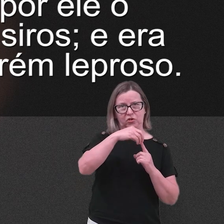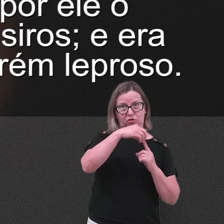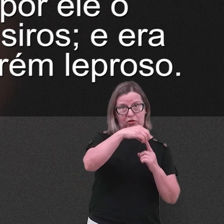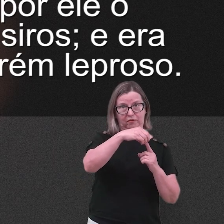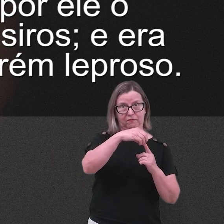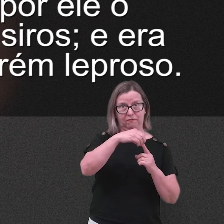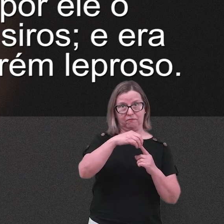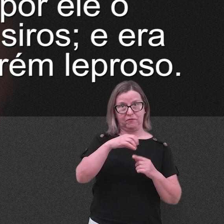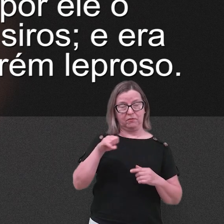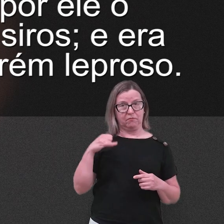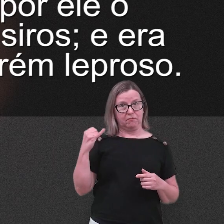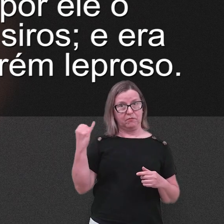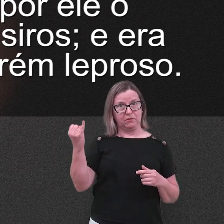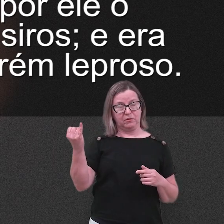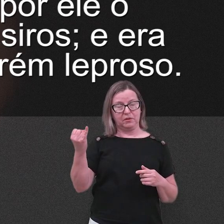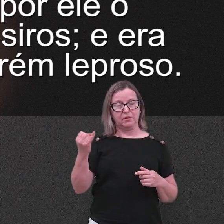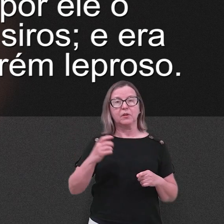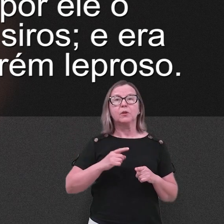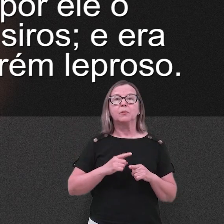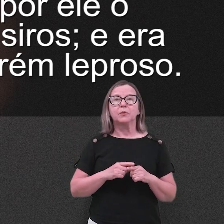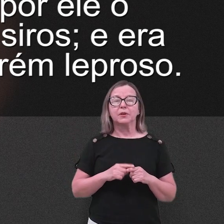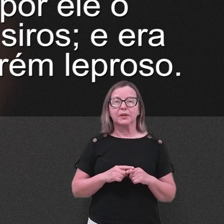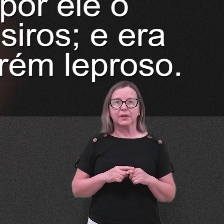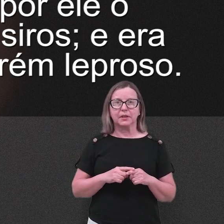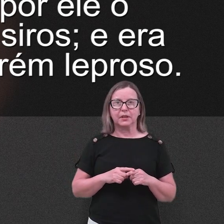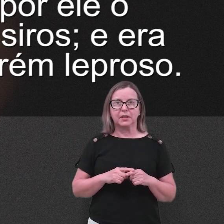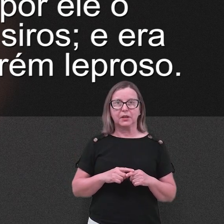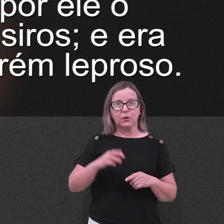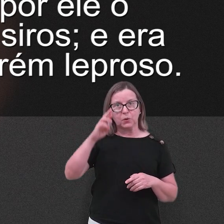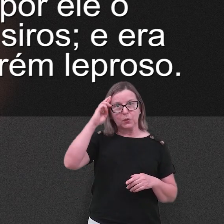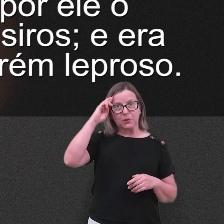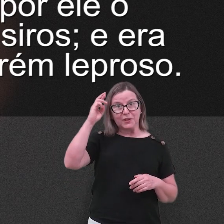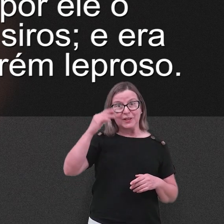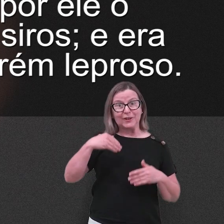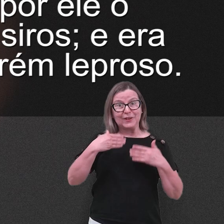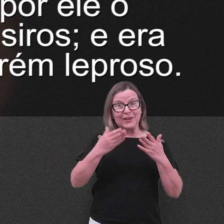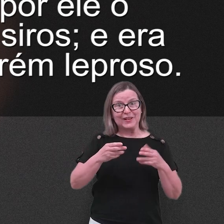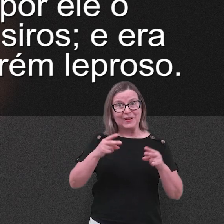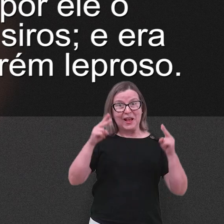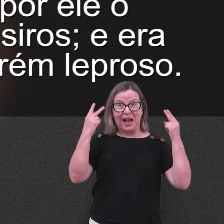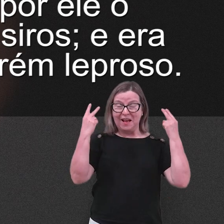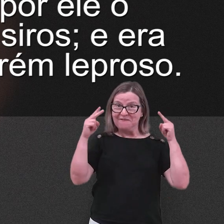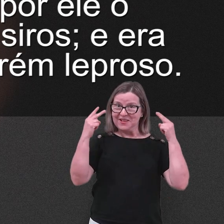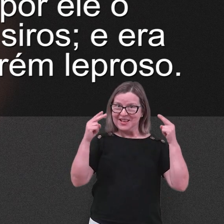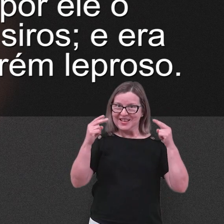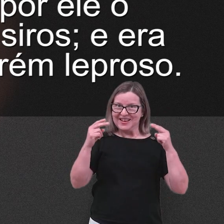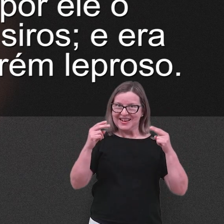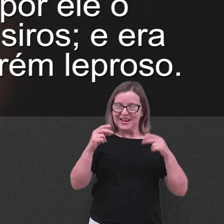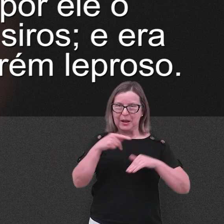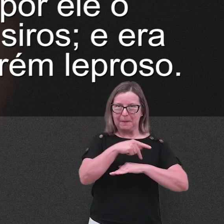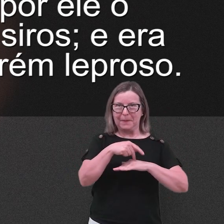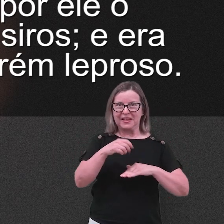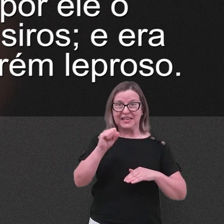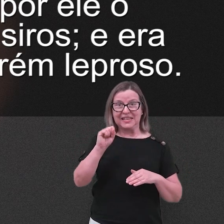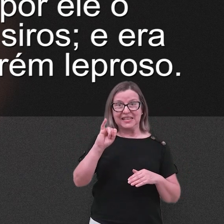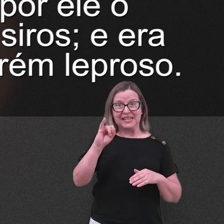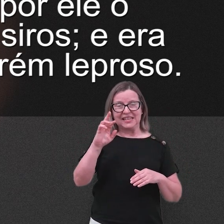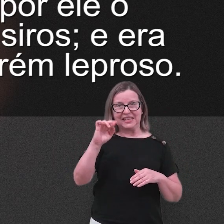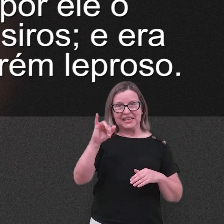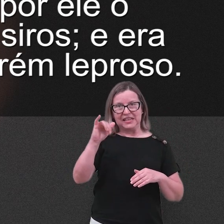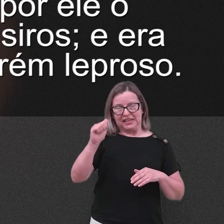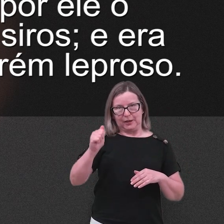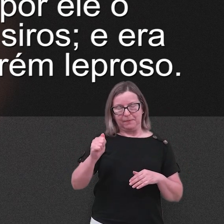conceito, porque por ele o Senhor dera vitória à Síria. Era herói de guerra,